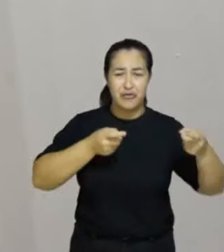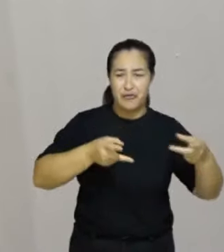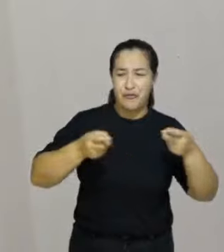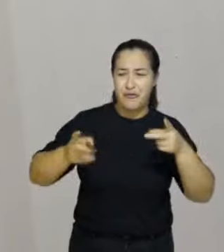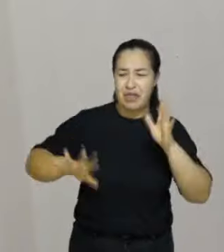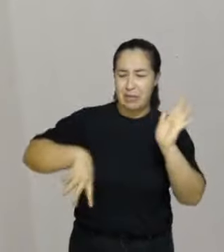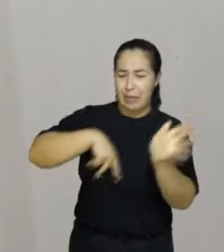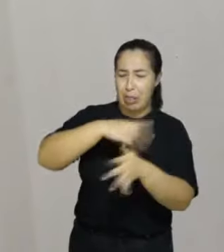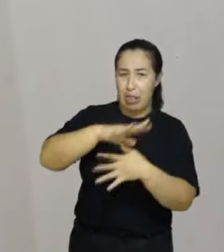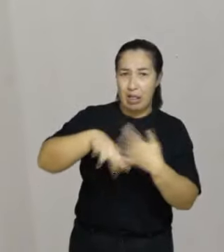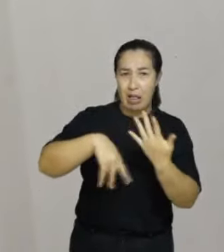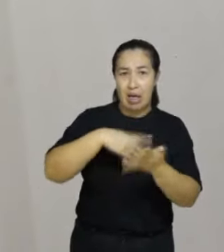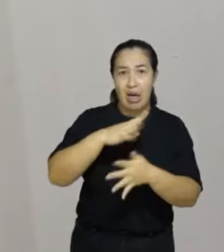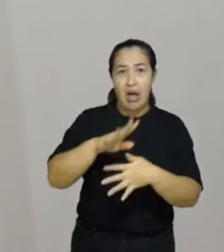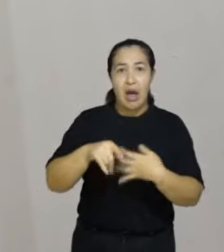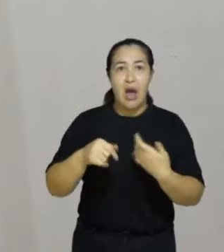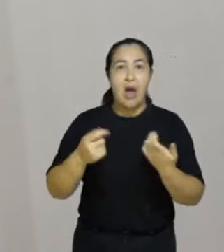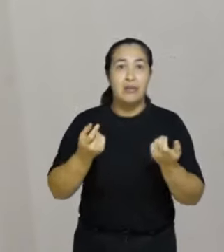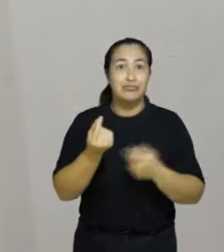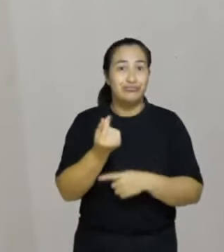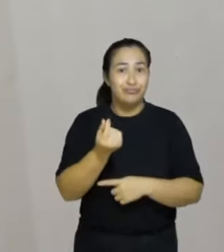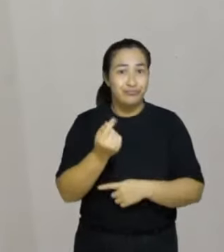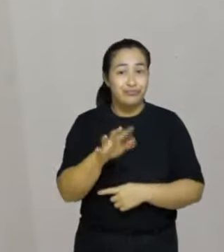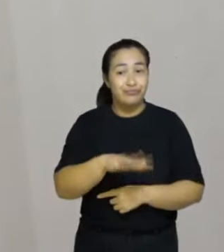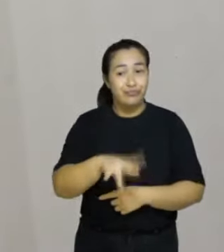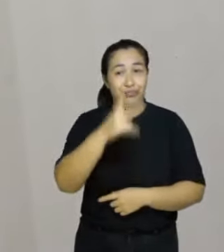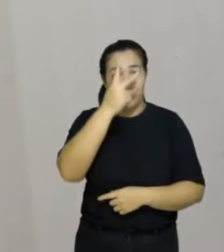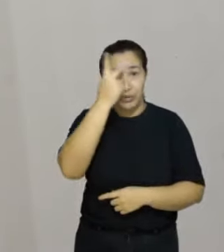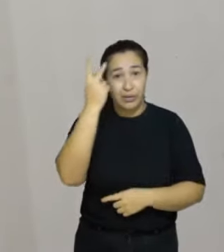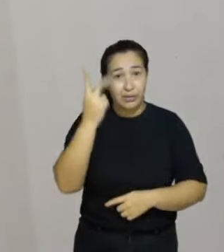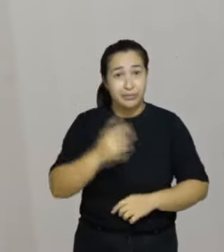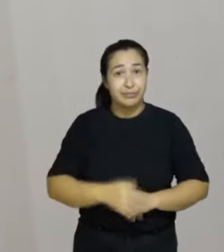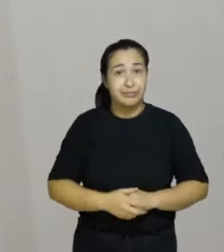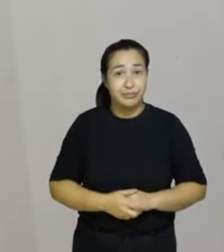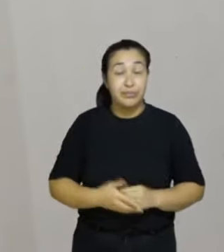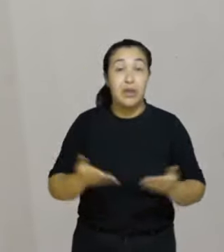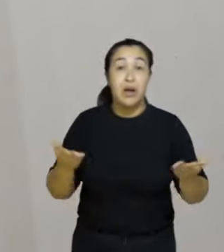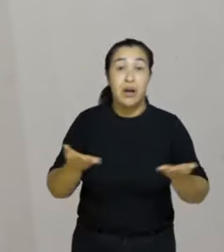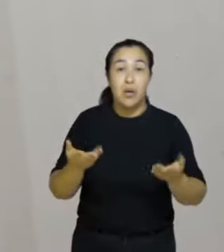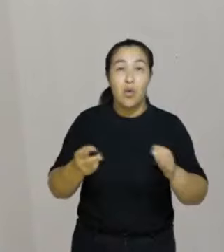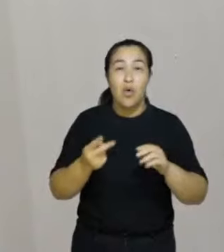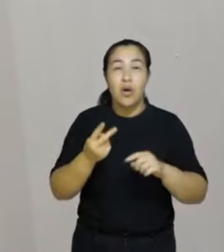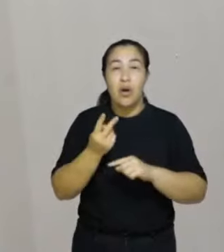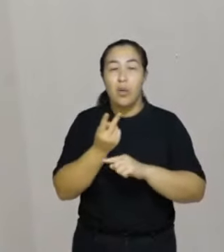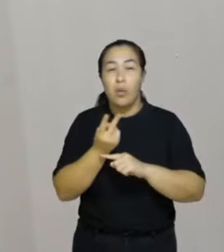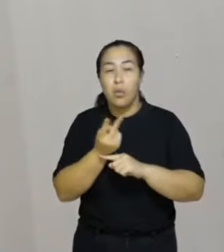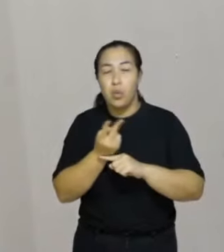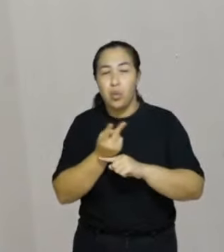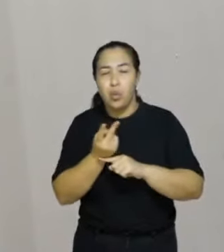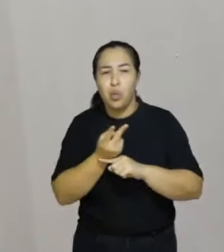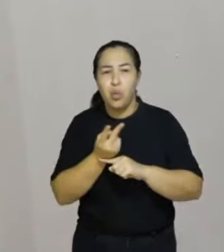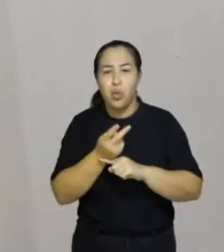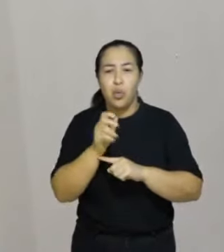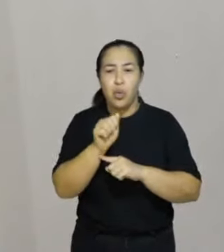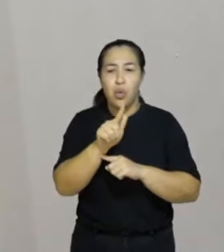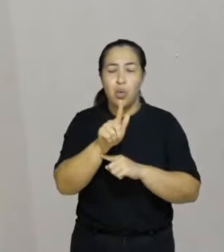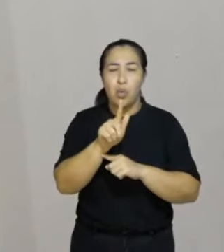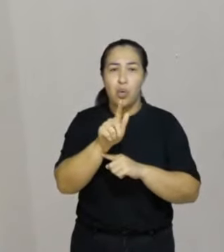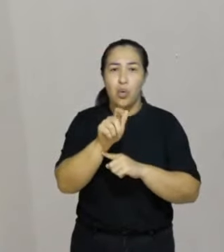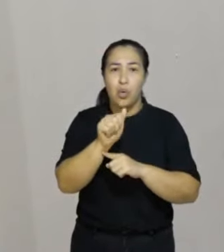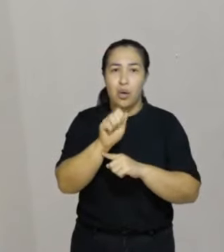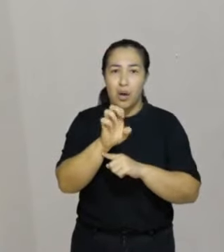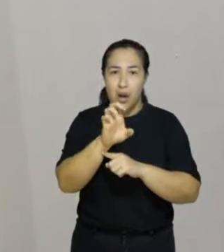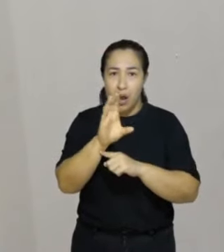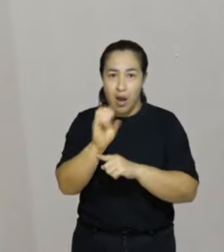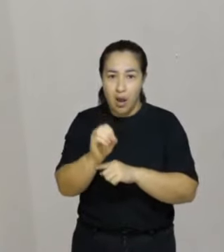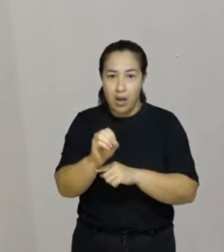dos contribuintes. Agora as investigações do GAECO apontam que o contador João